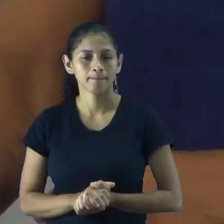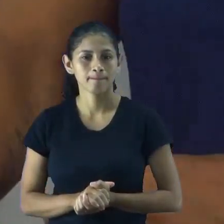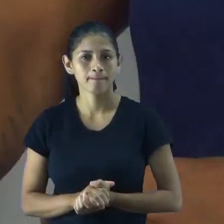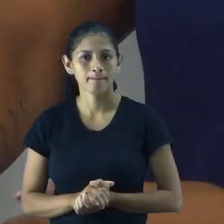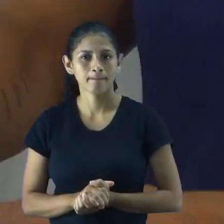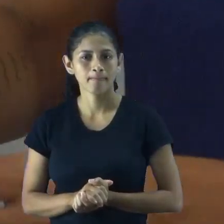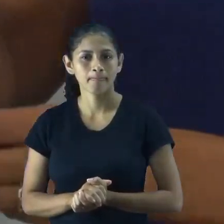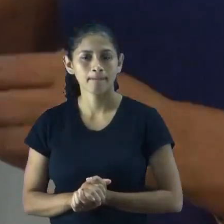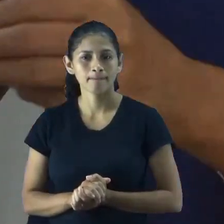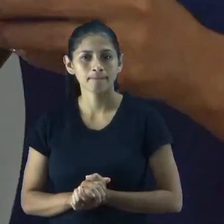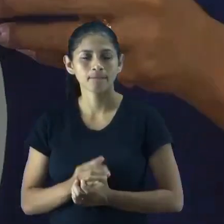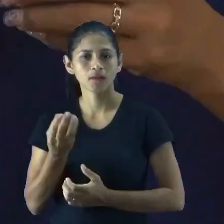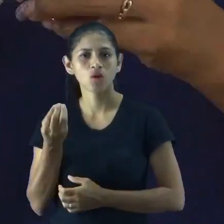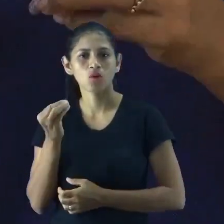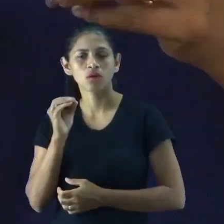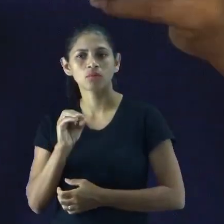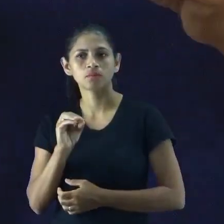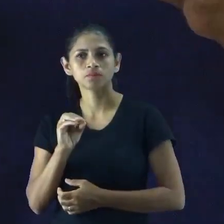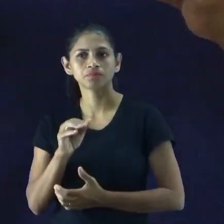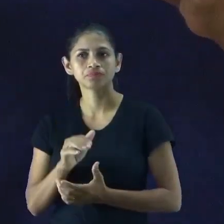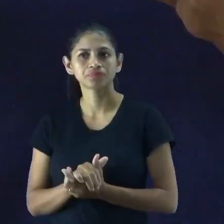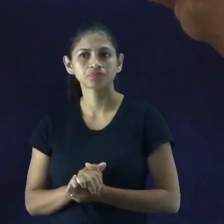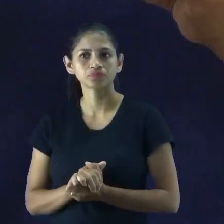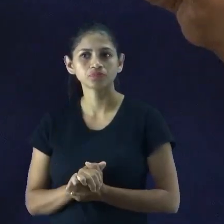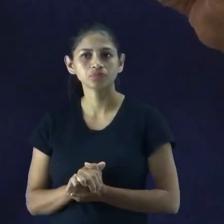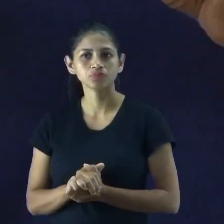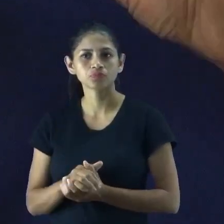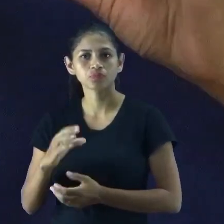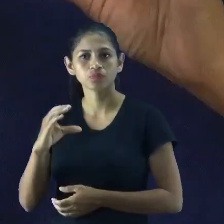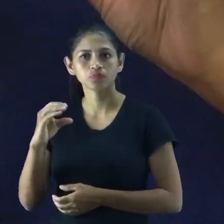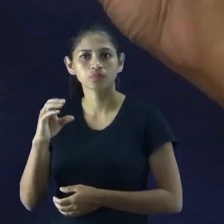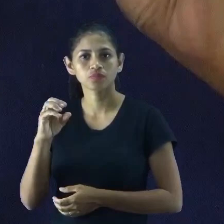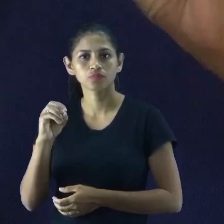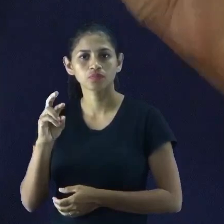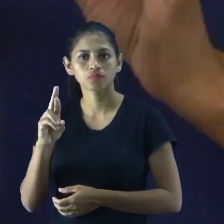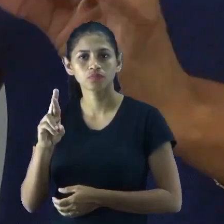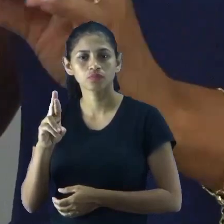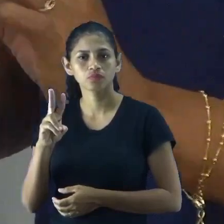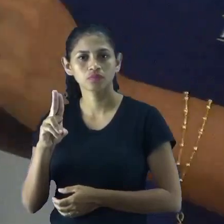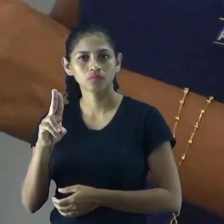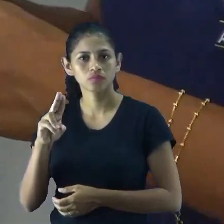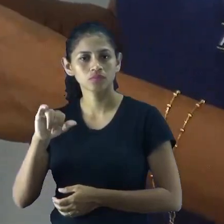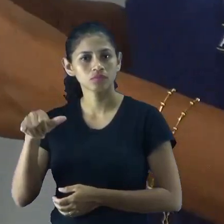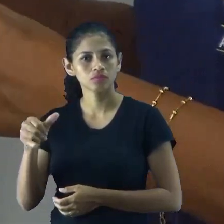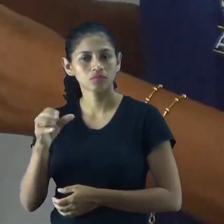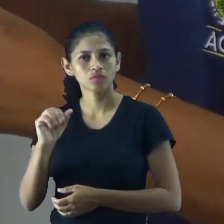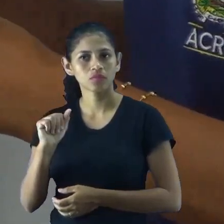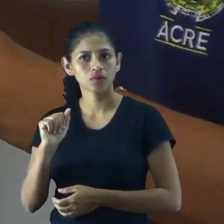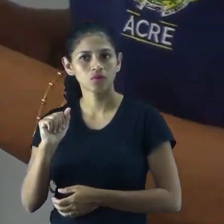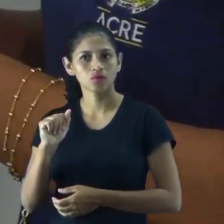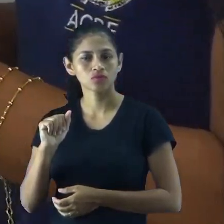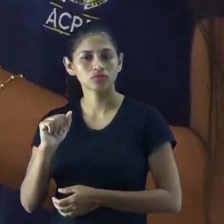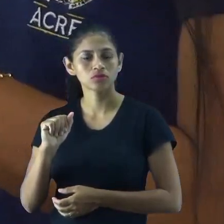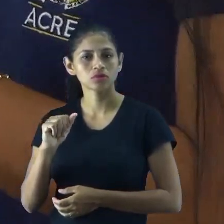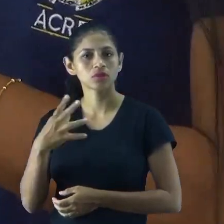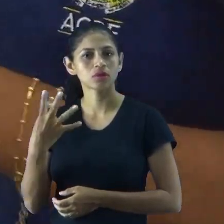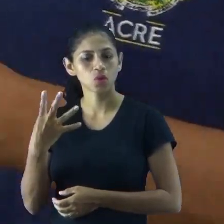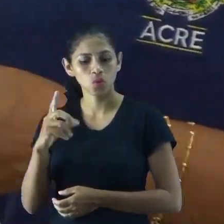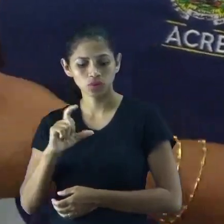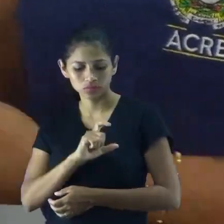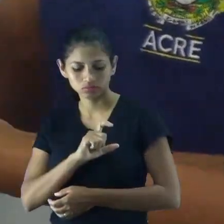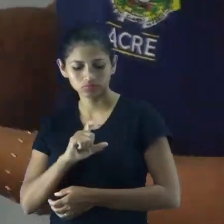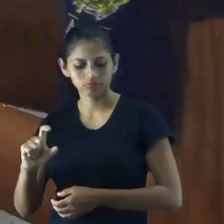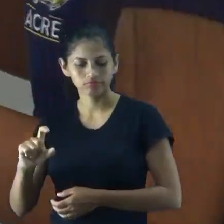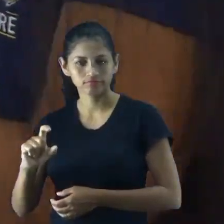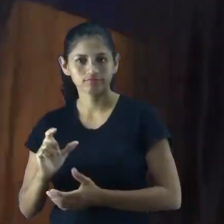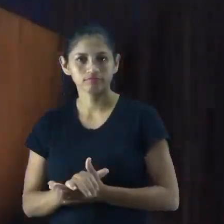Vamos colocar Olha só coruja certo vamos colocar aqui também